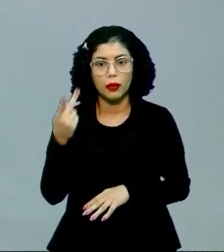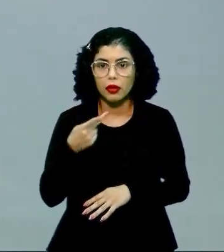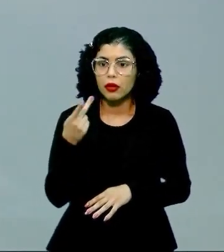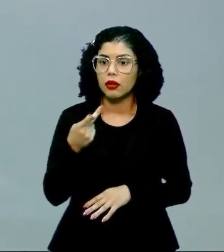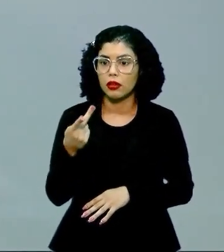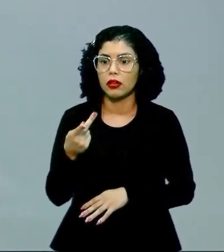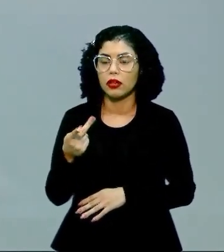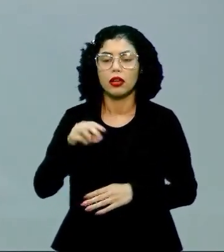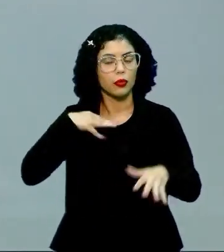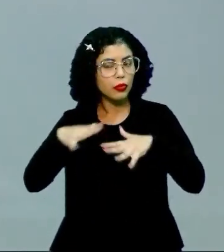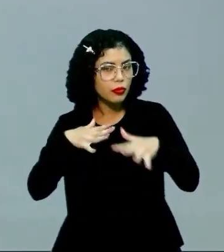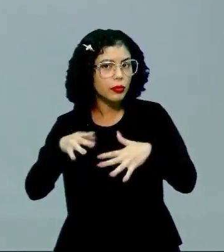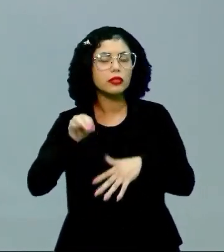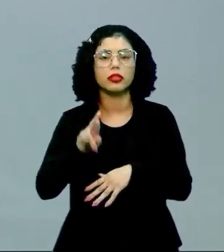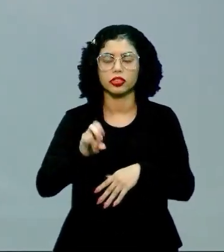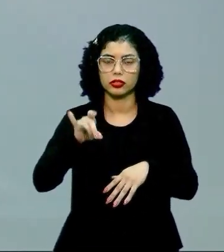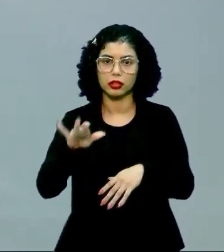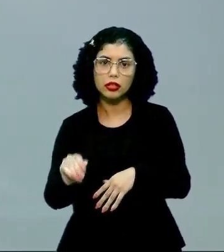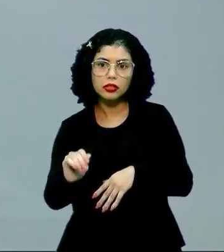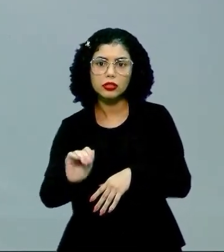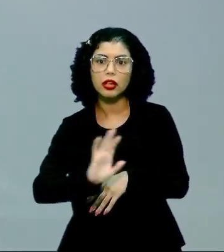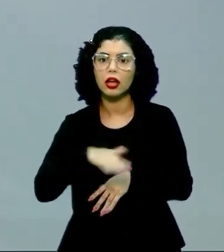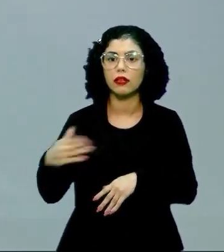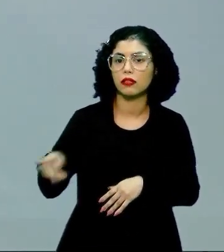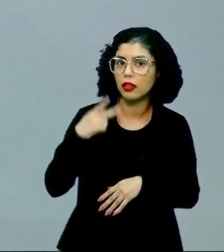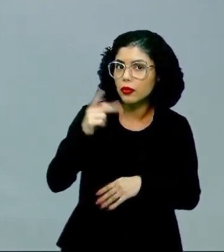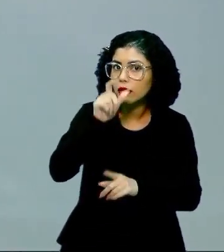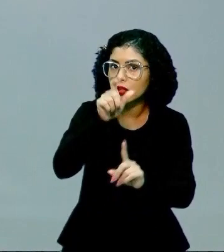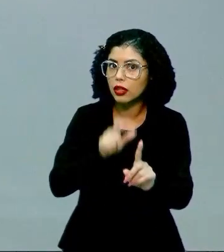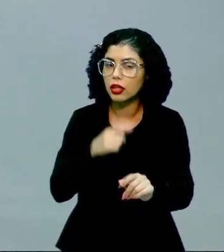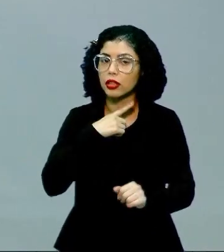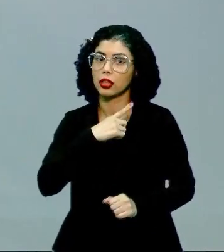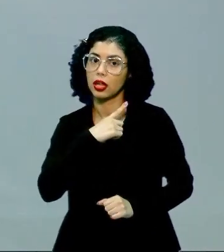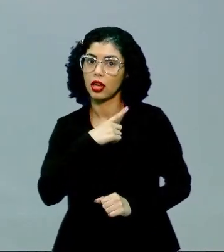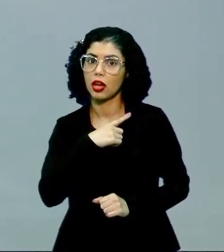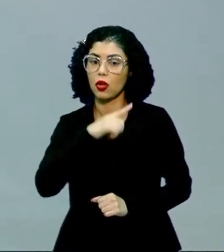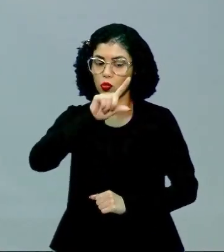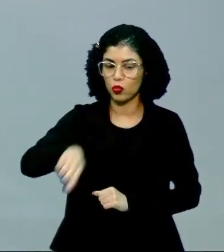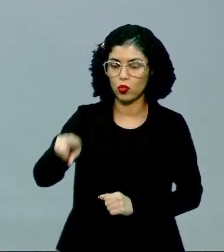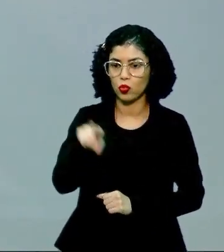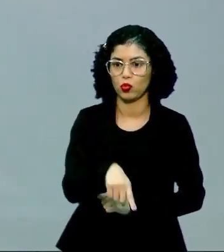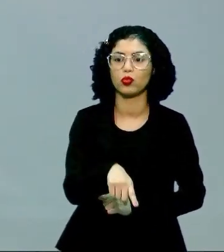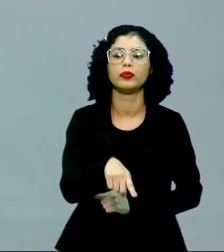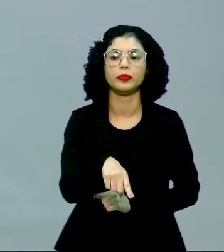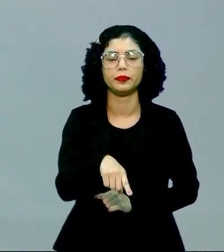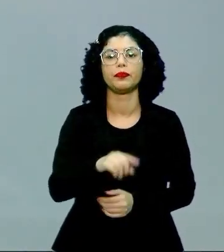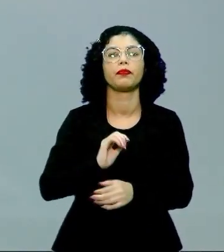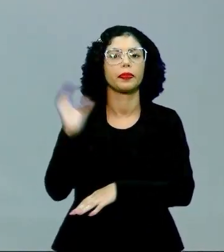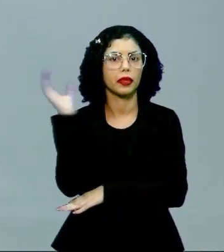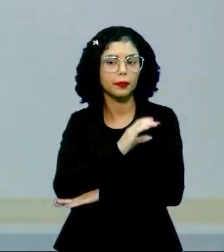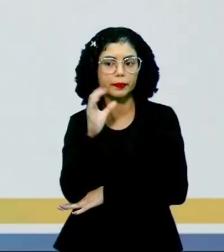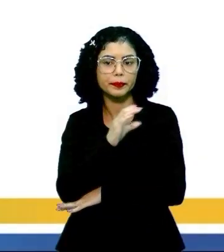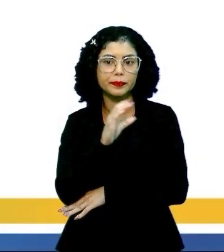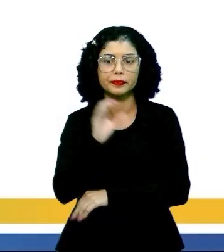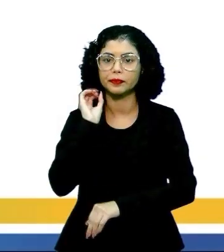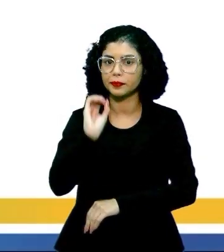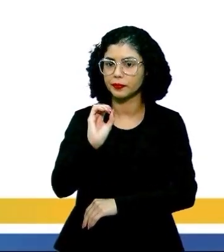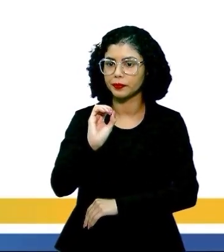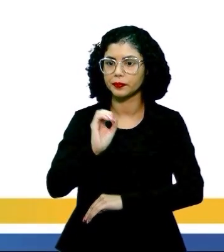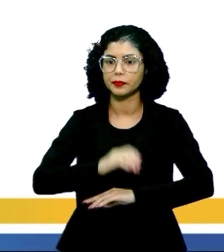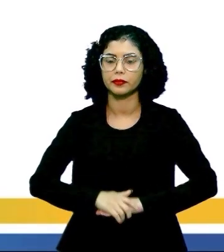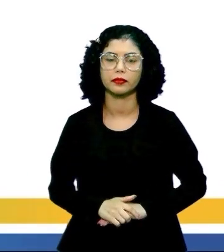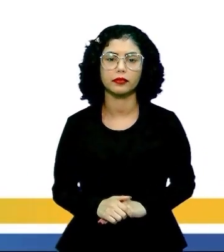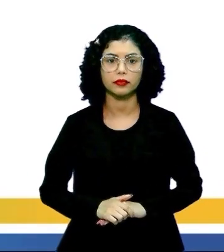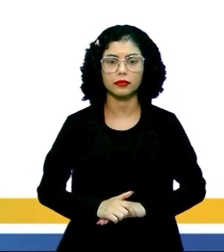velocidade instantânea estou me referindo a uma velocidade que possui aceleração nula ou seja aceleração é igual a